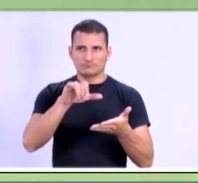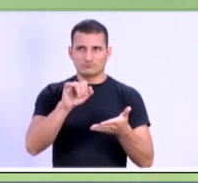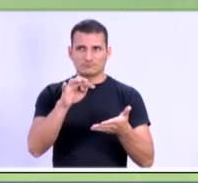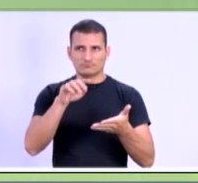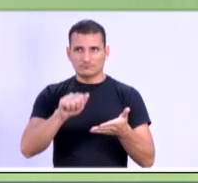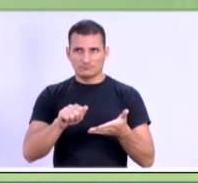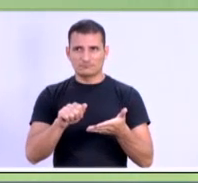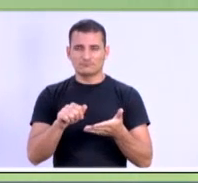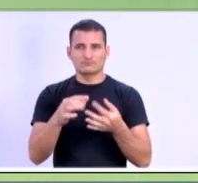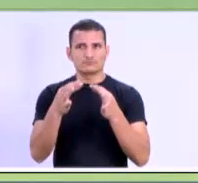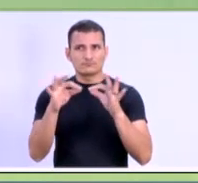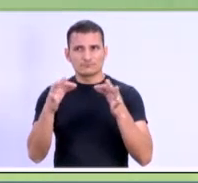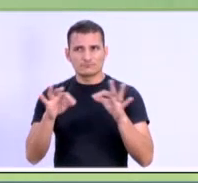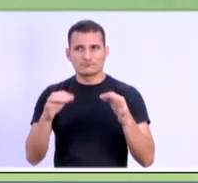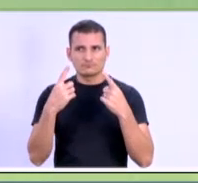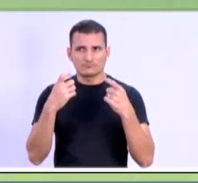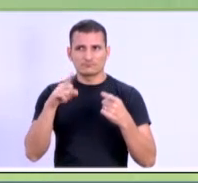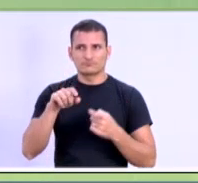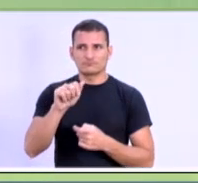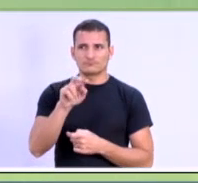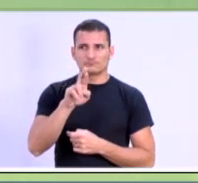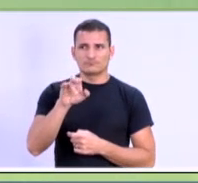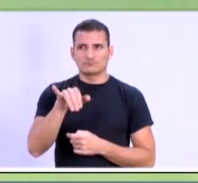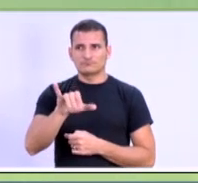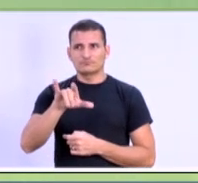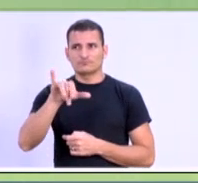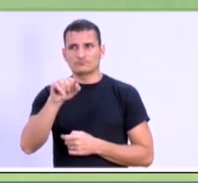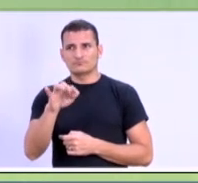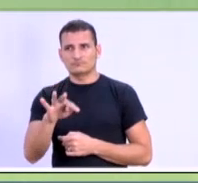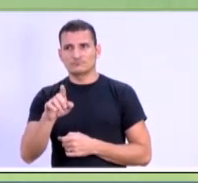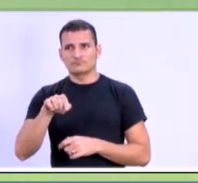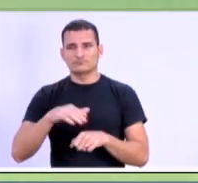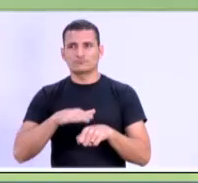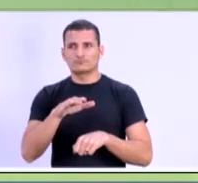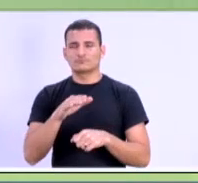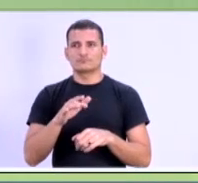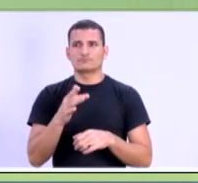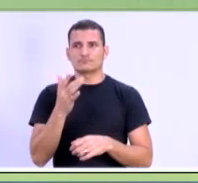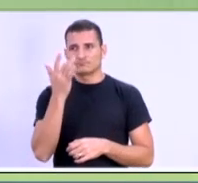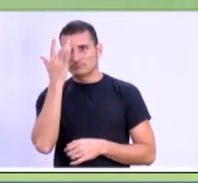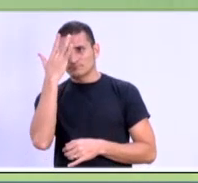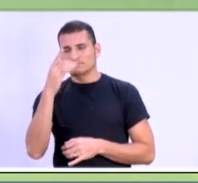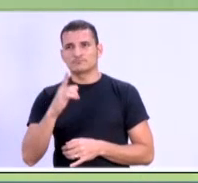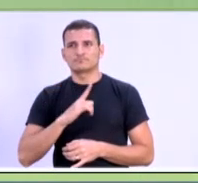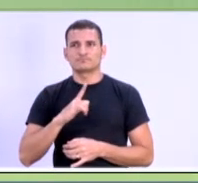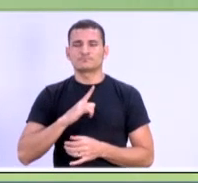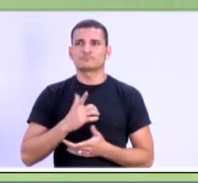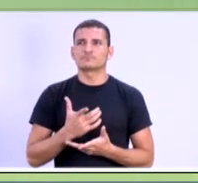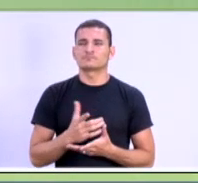para trabalhar com coleções é uma array list, inclusive é mais fácil. Eu tenho duas maneiras,